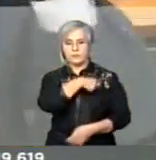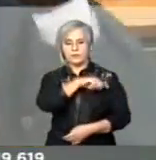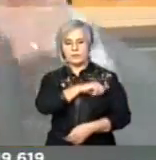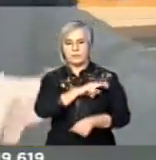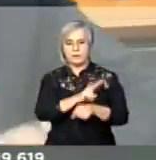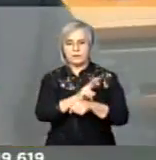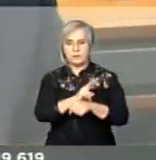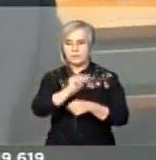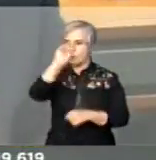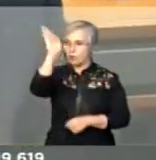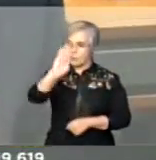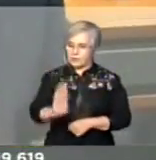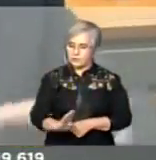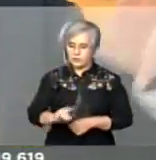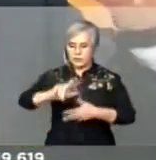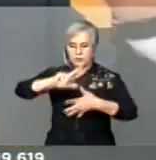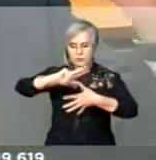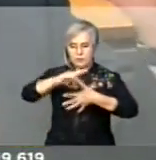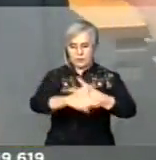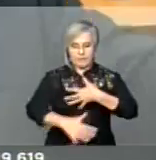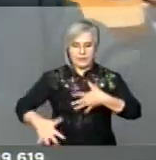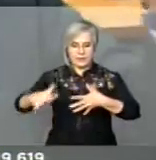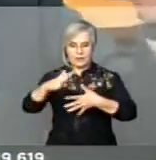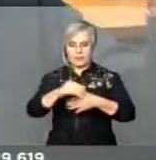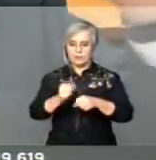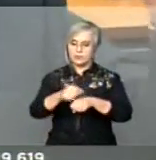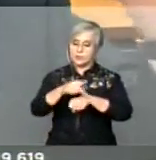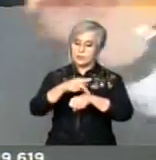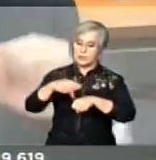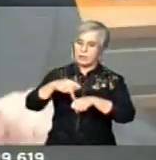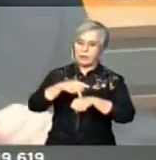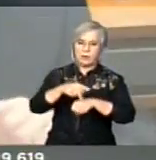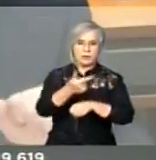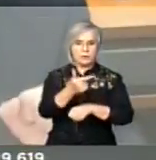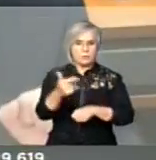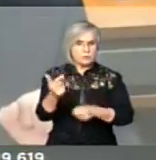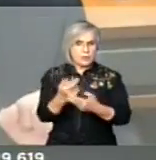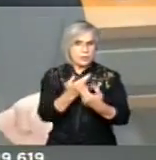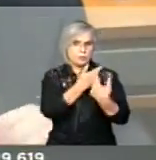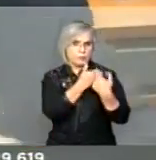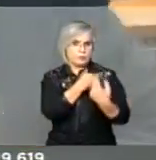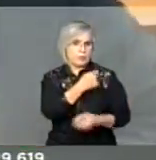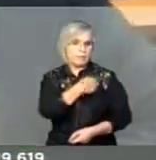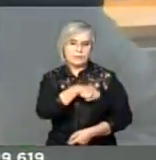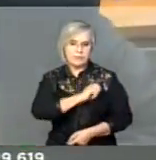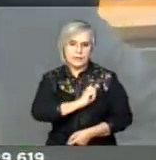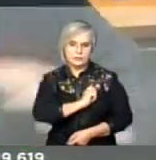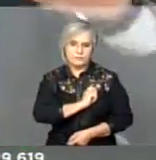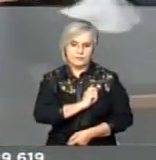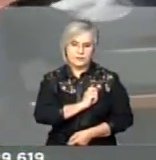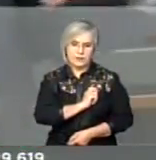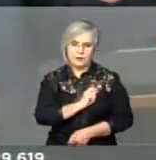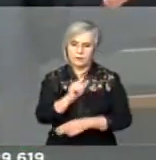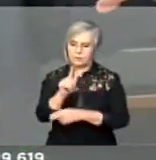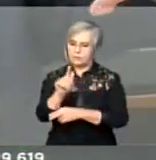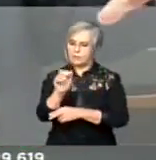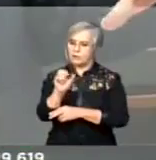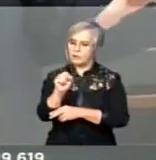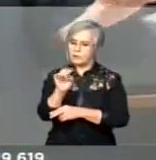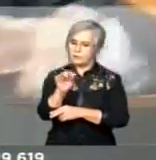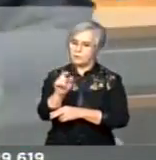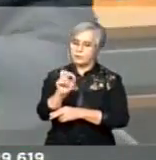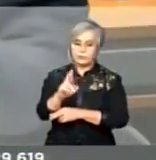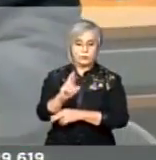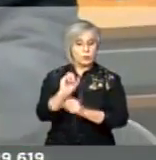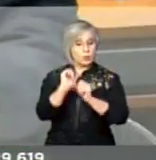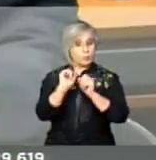O Brasil, a América Latina, países irresponsáveis fiscalmente. Ao gestor tudo podia ser feito.